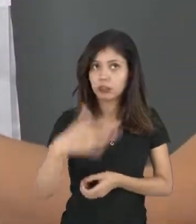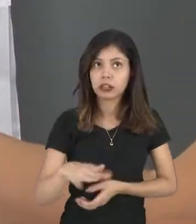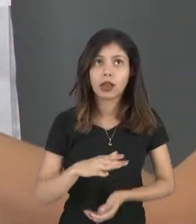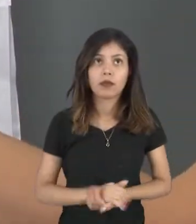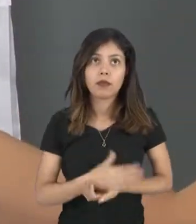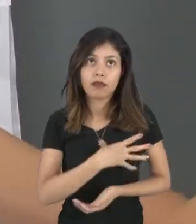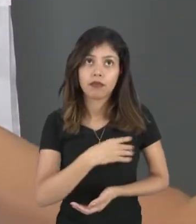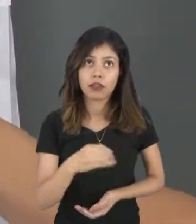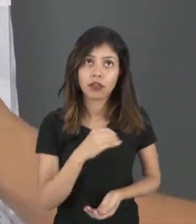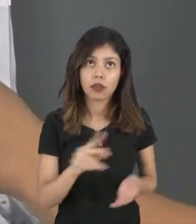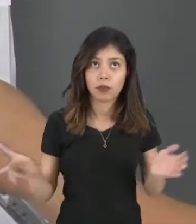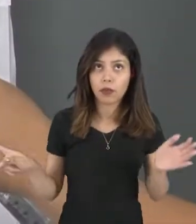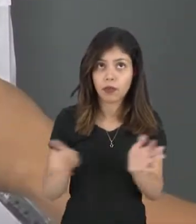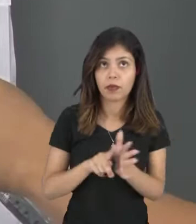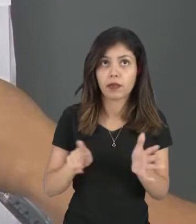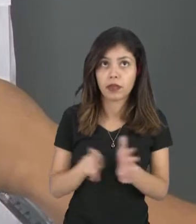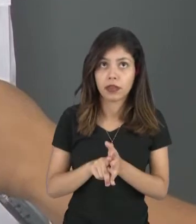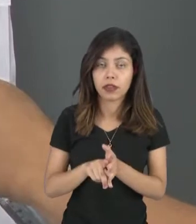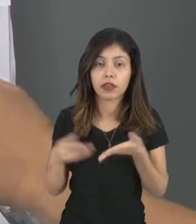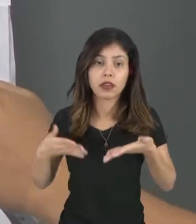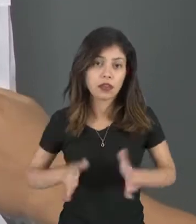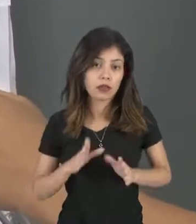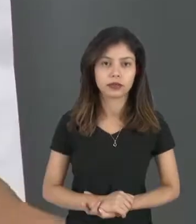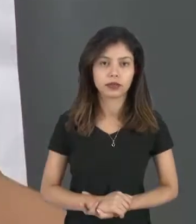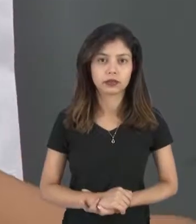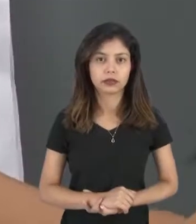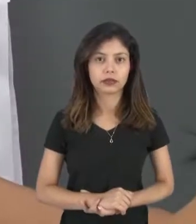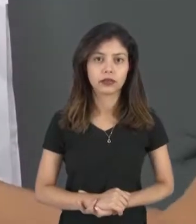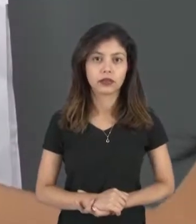filho originalmente nascido na sua terra.